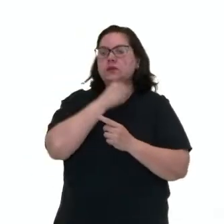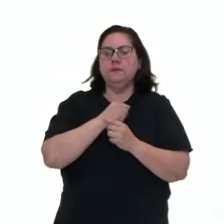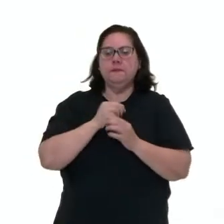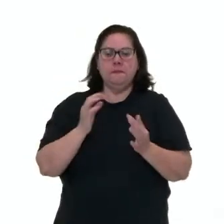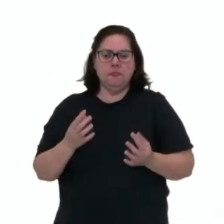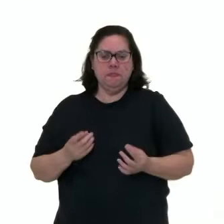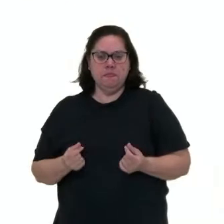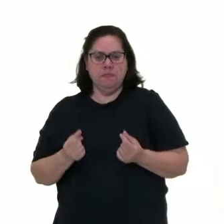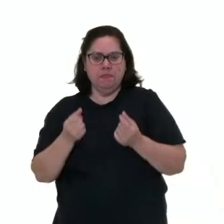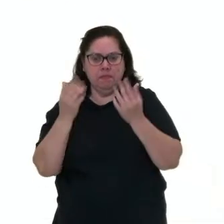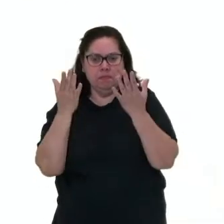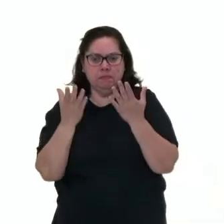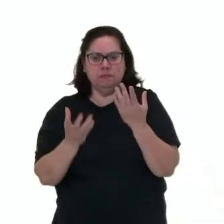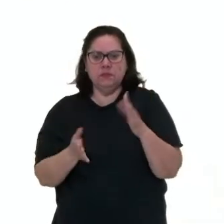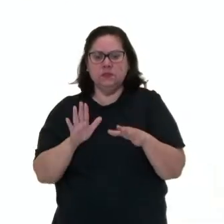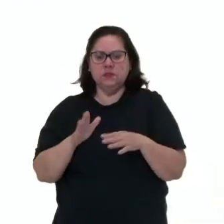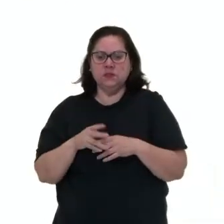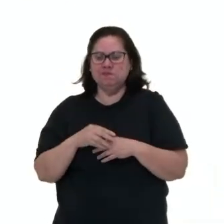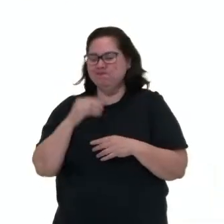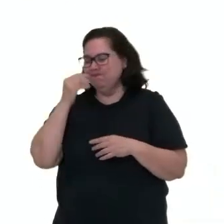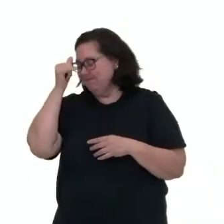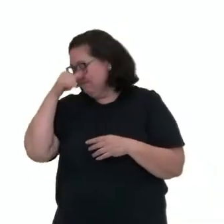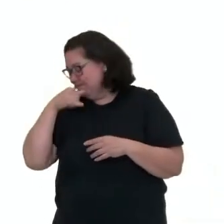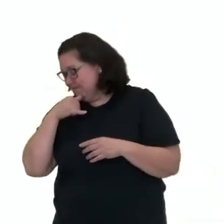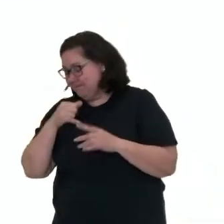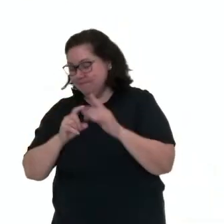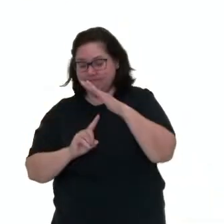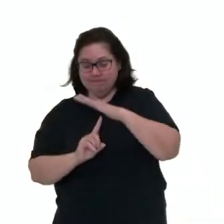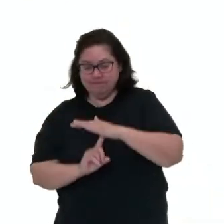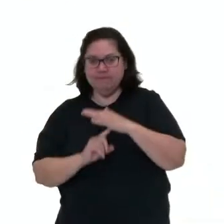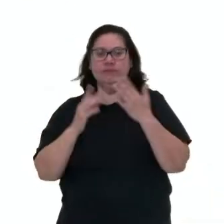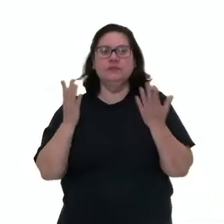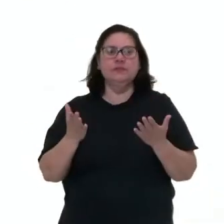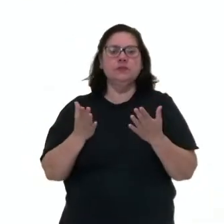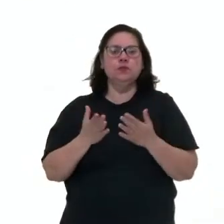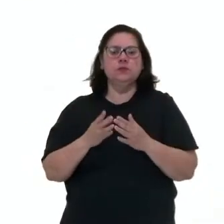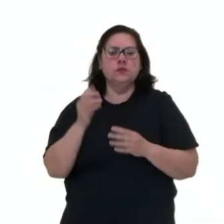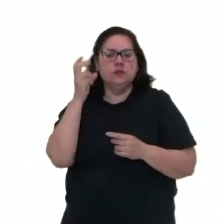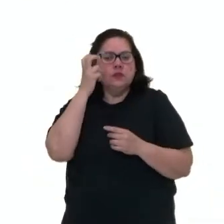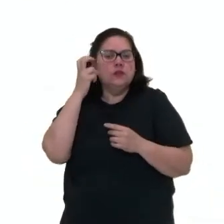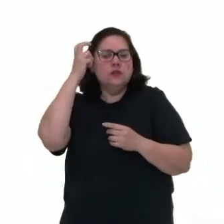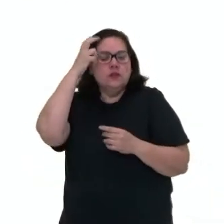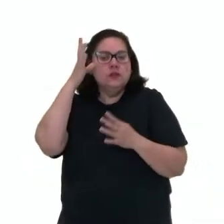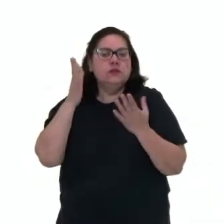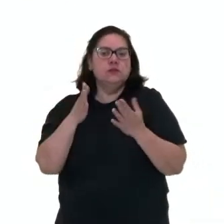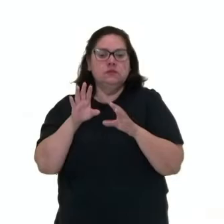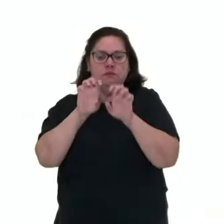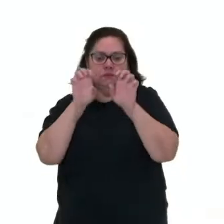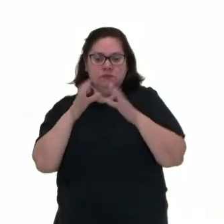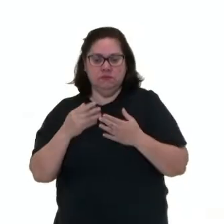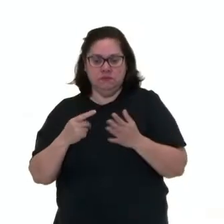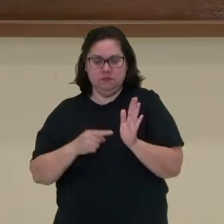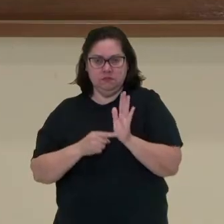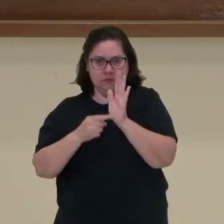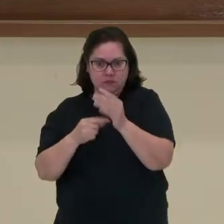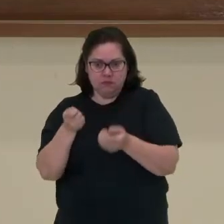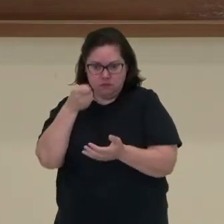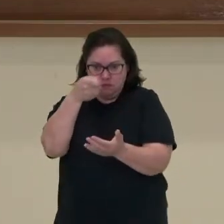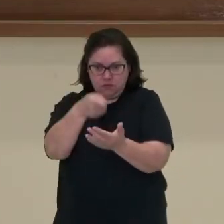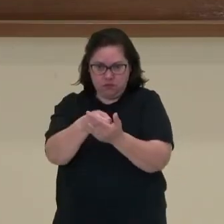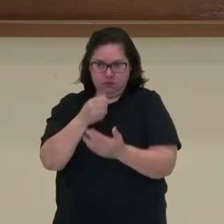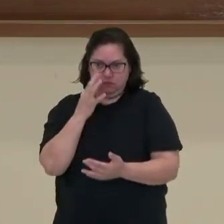financeiros para realizar, muitas vezes ficam frustradas, deprimidas. Isso é um grande mal propagado pela indústria cultural, é sua estereotipagem imposta. Então,